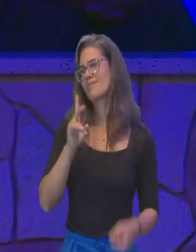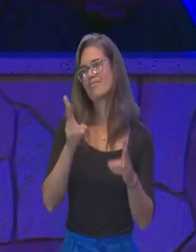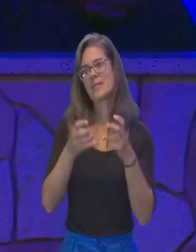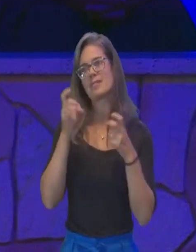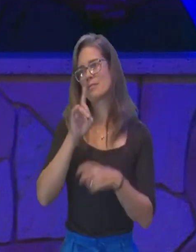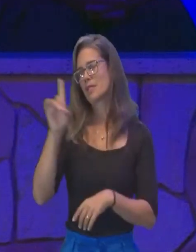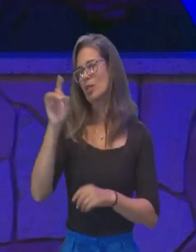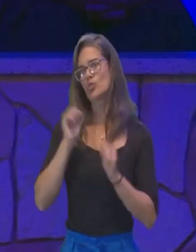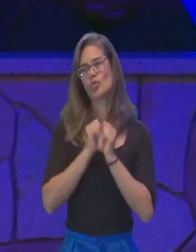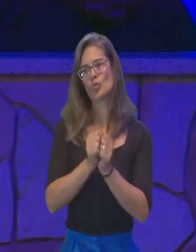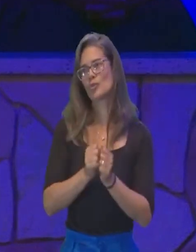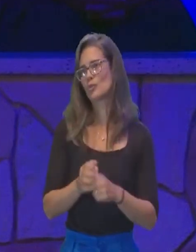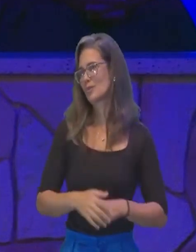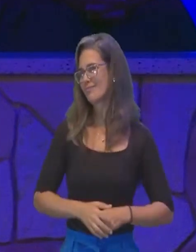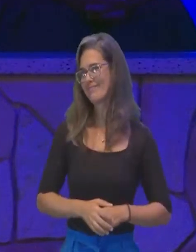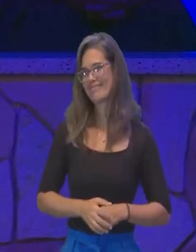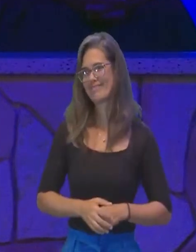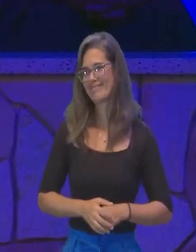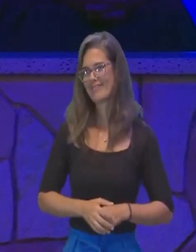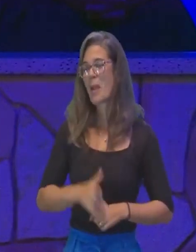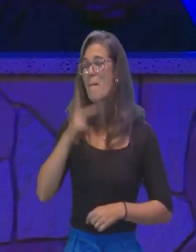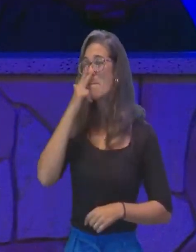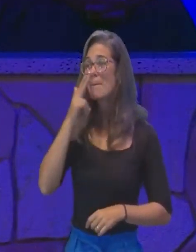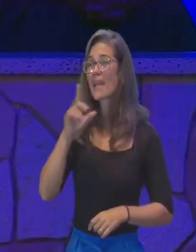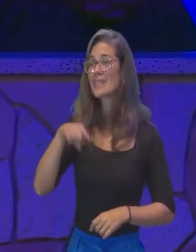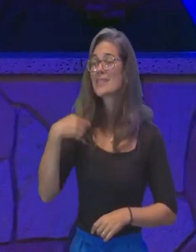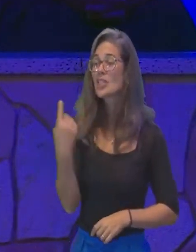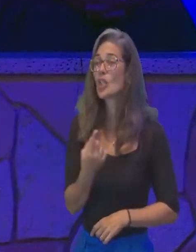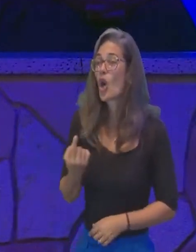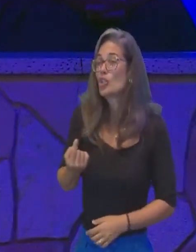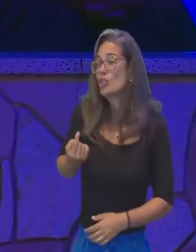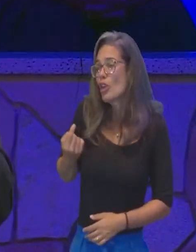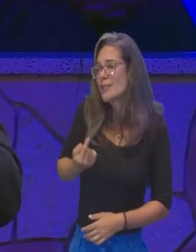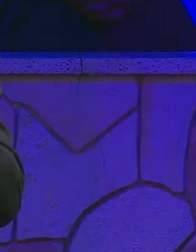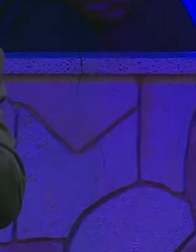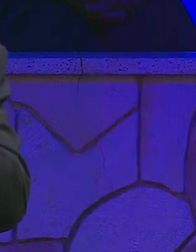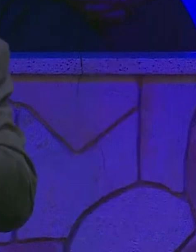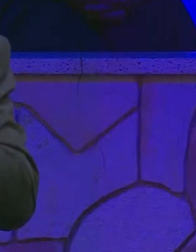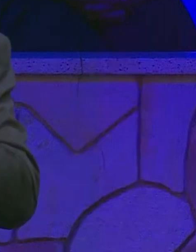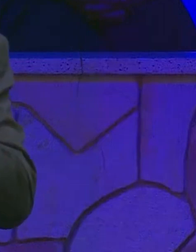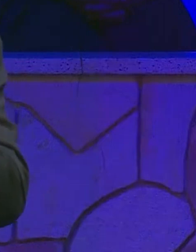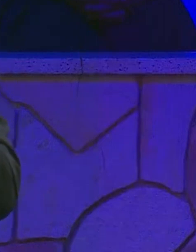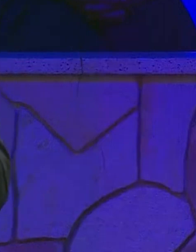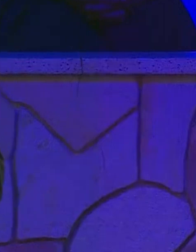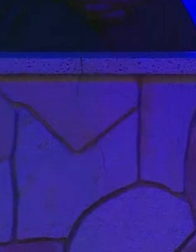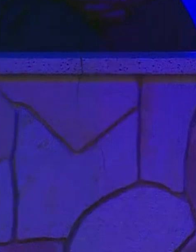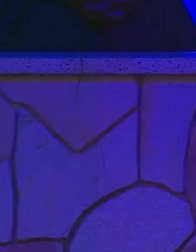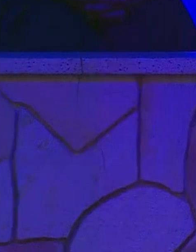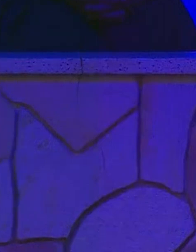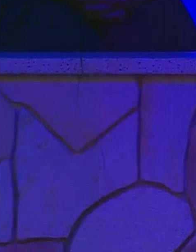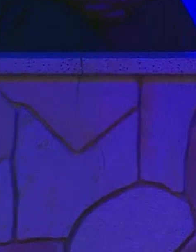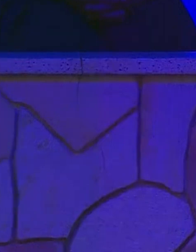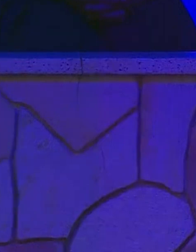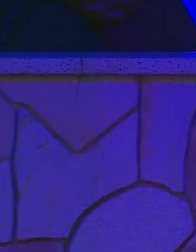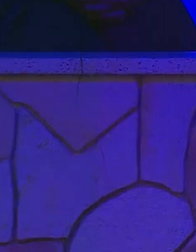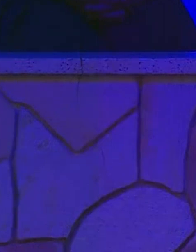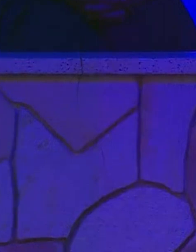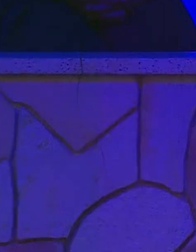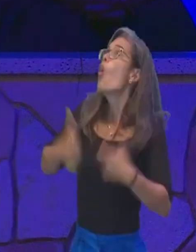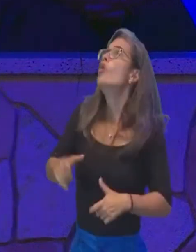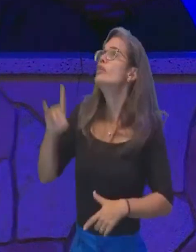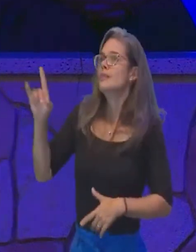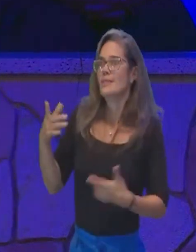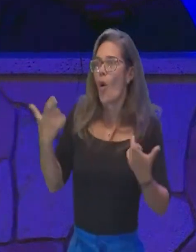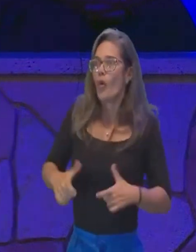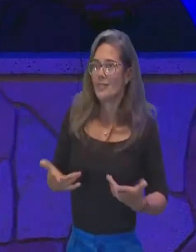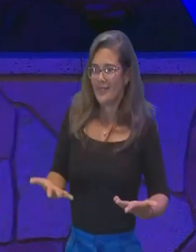difícil. Há momentos que temos a impressão de que estamos absolutamente sós e que a tempestade vai nos engolir. Nós não conseguimos ver